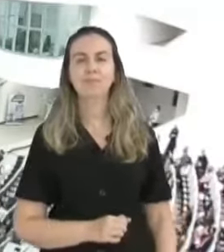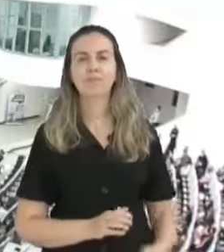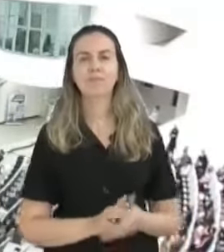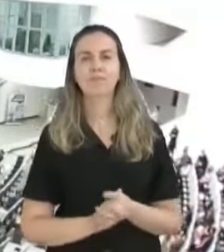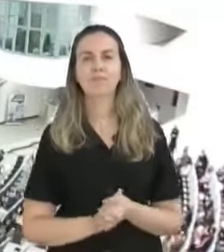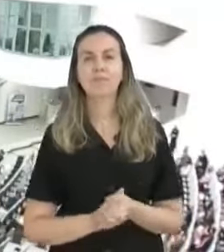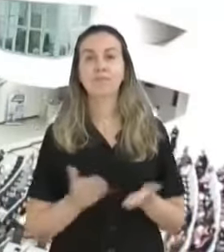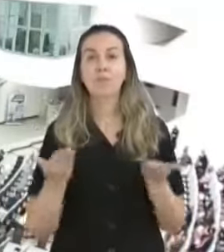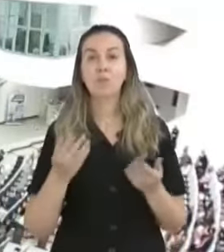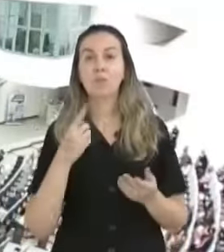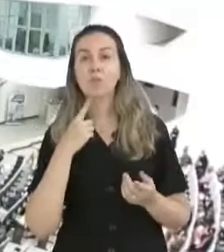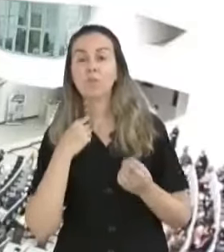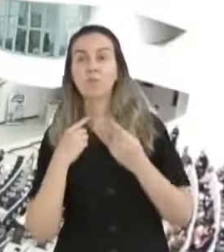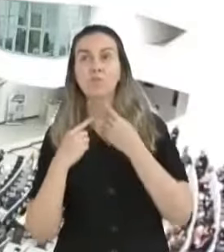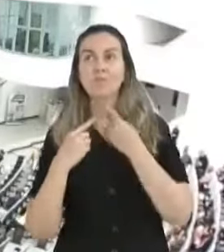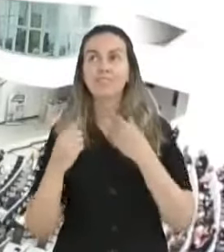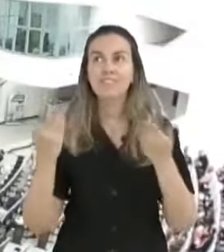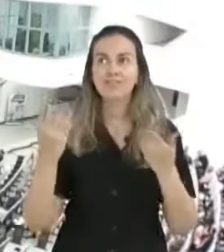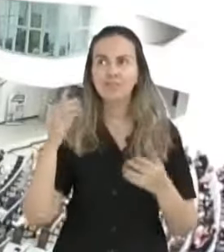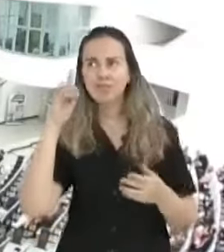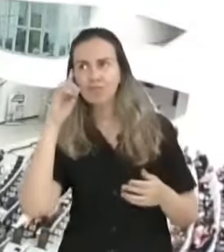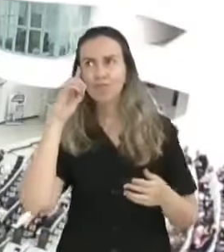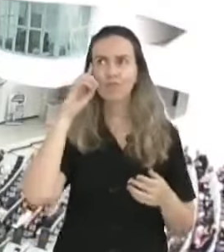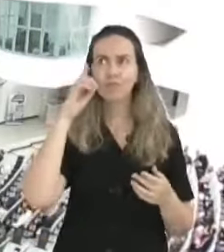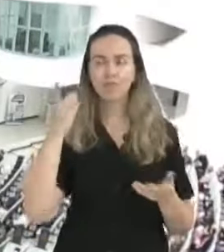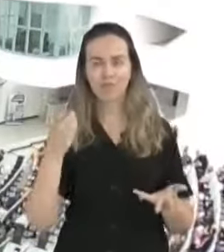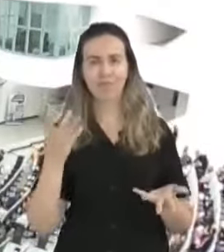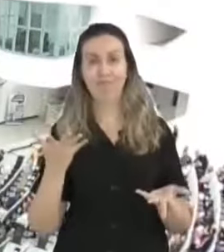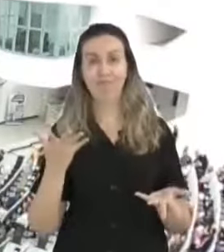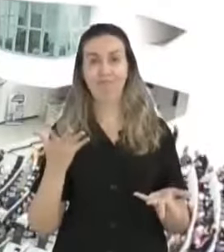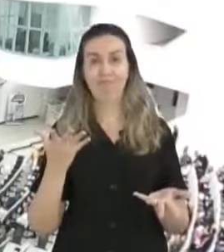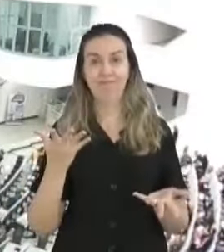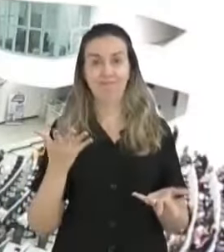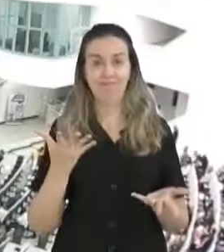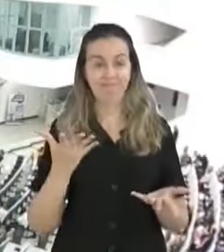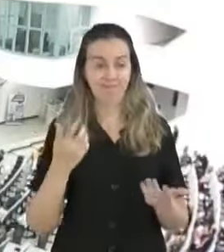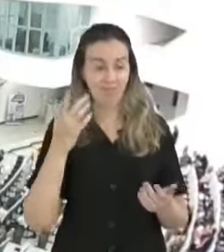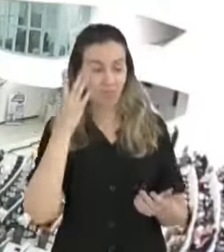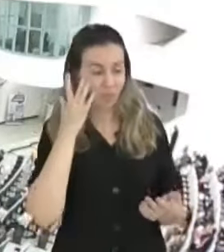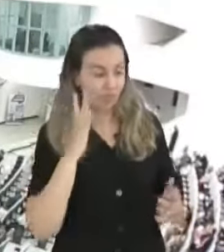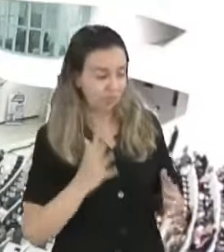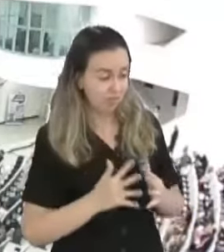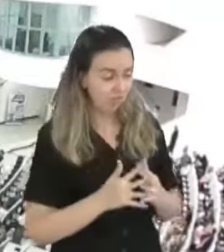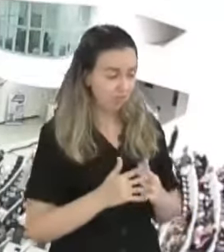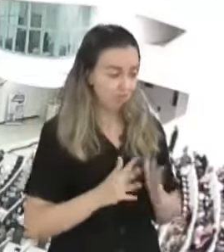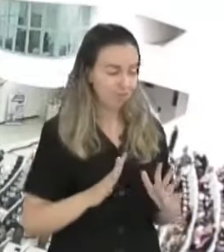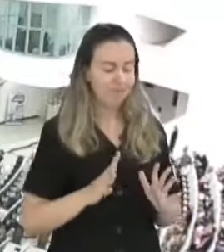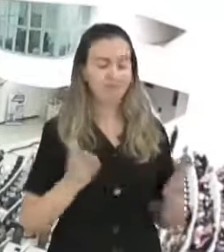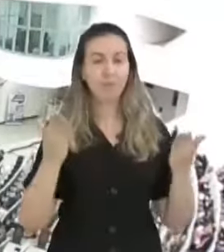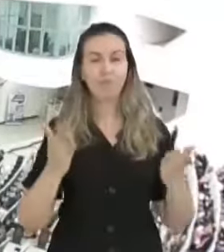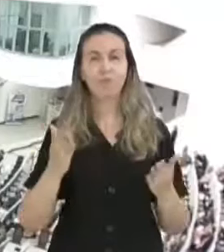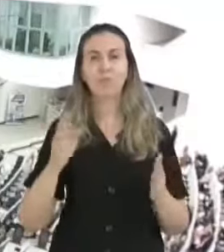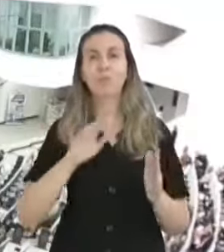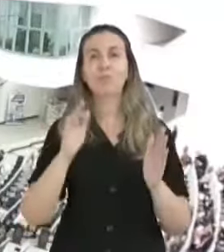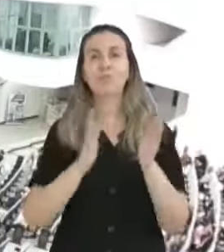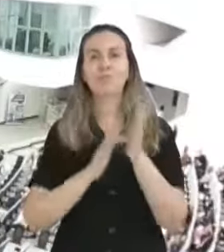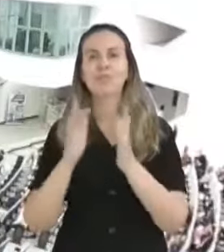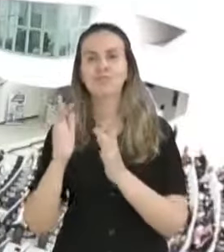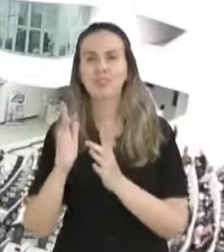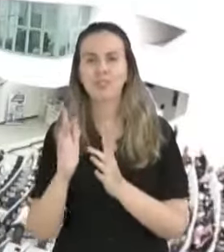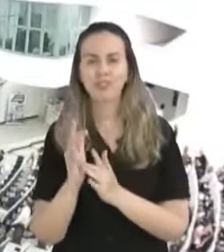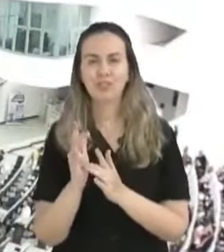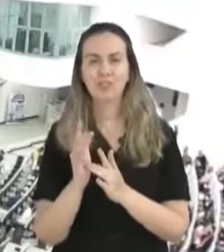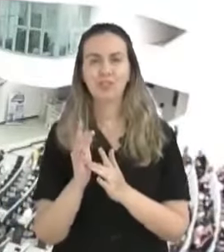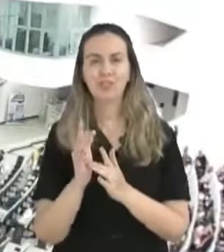querendo tomar a decisão, mas alguma coisa ainda está te prendendo. Eu ordeno agora em